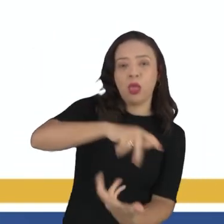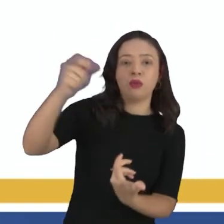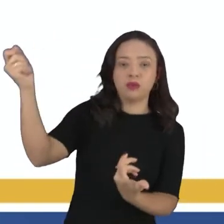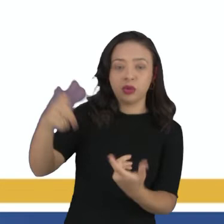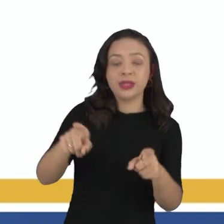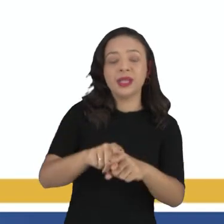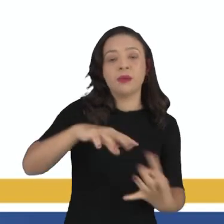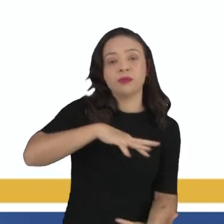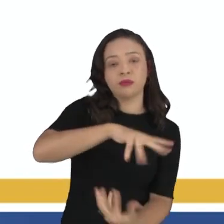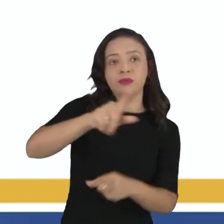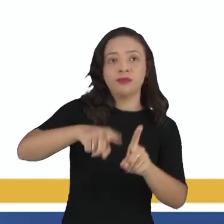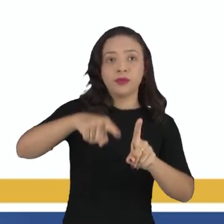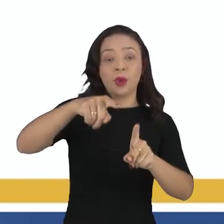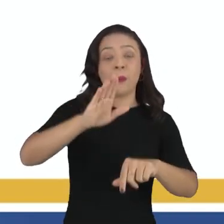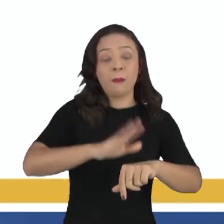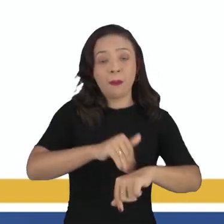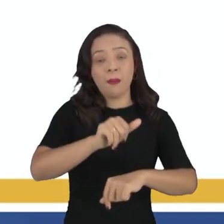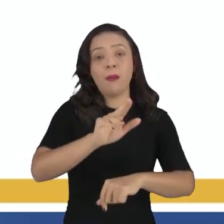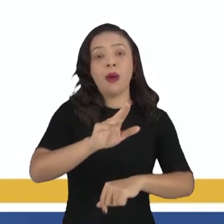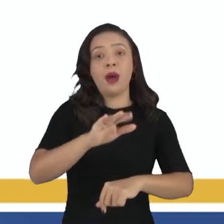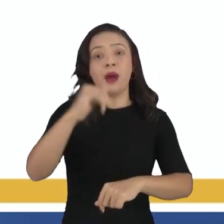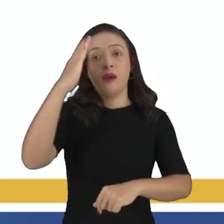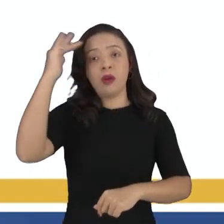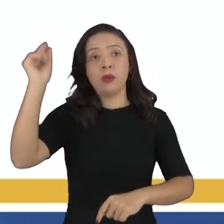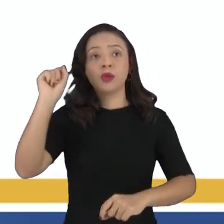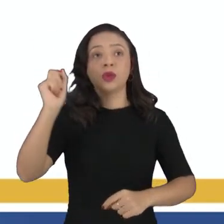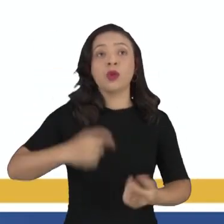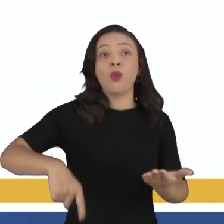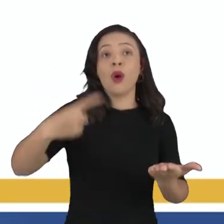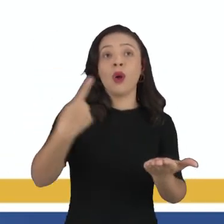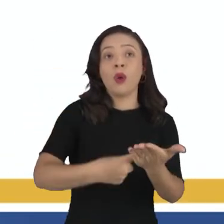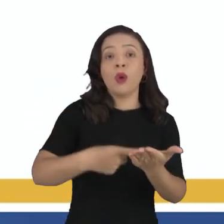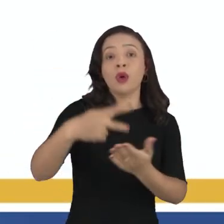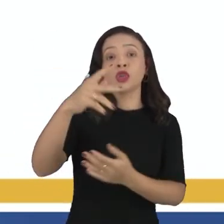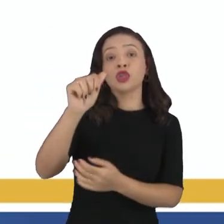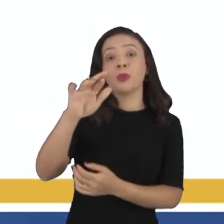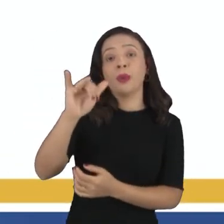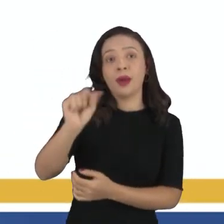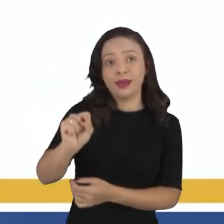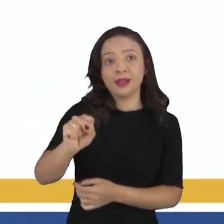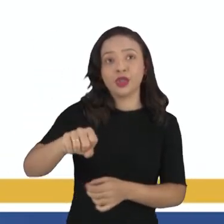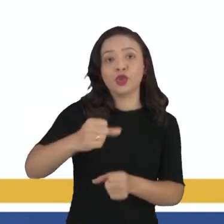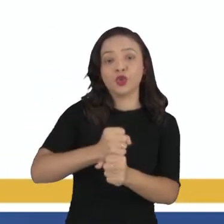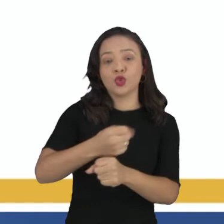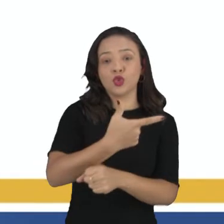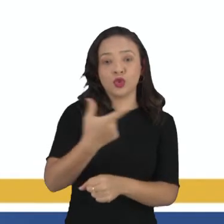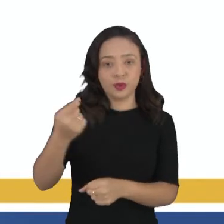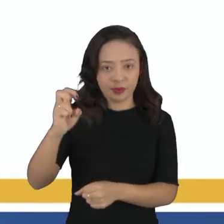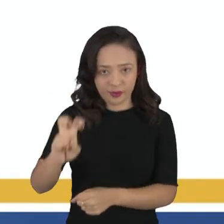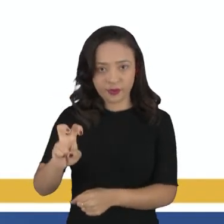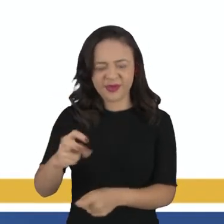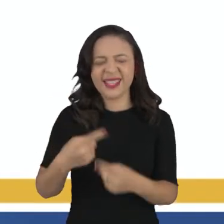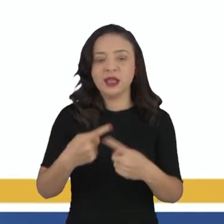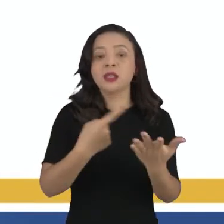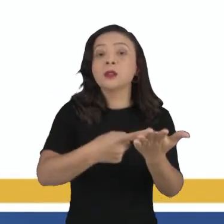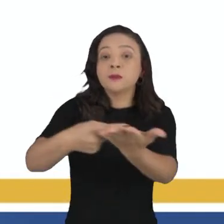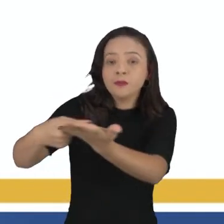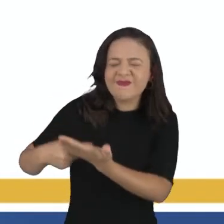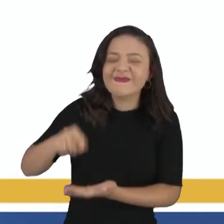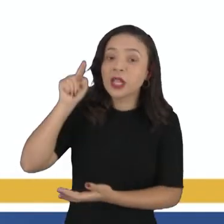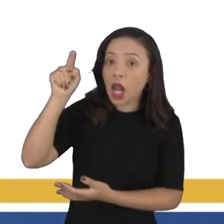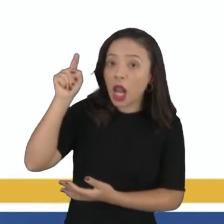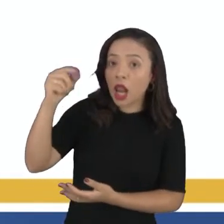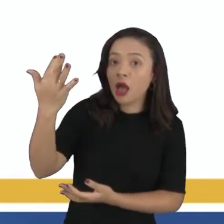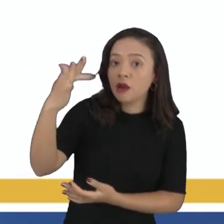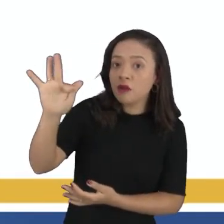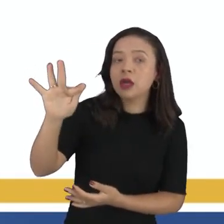Um dos acordos mais famosos que nós temos é o Acordo de Paris, em 2005, tá? O Acordo de Paris porque o acordo foi assinado lá em Paris,